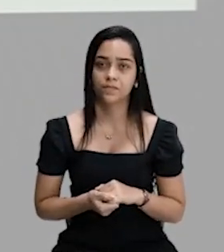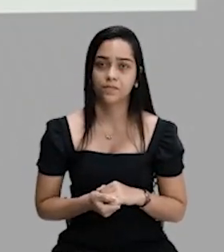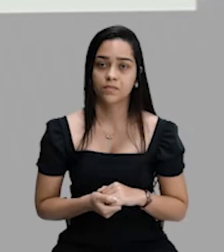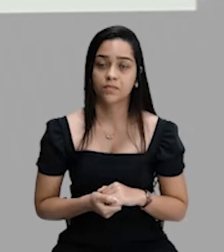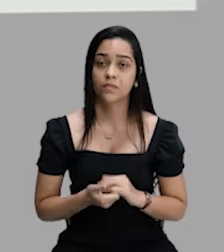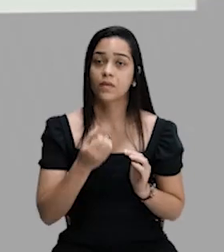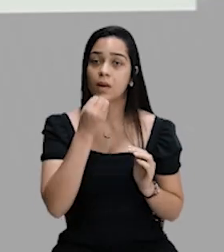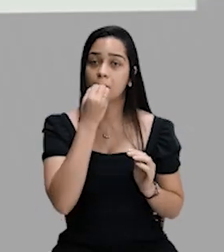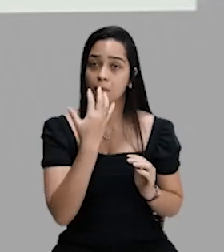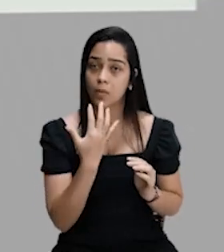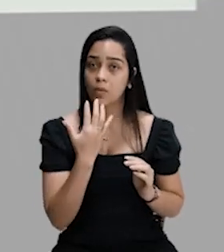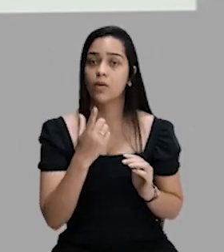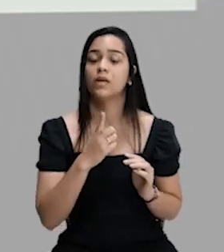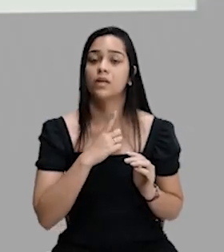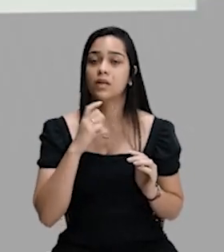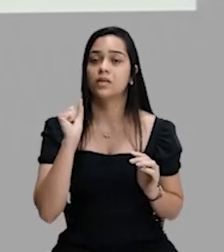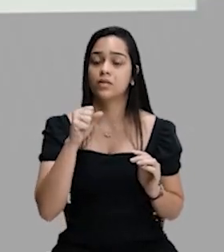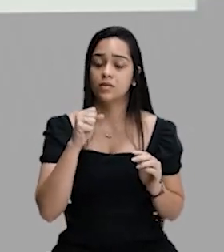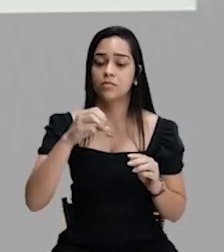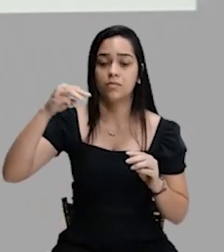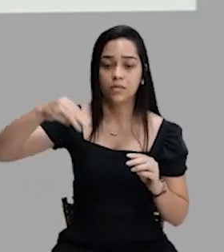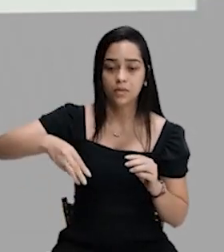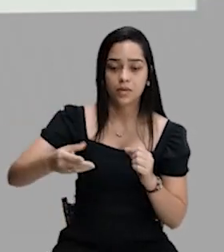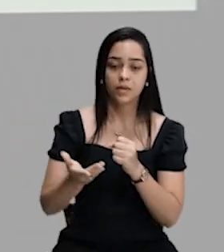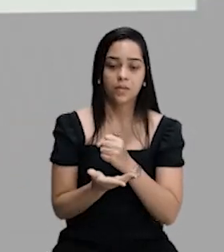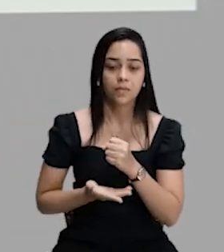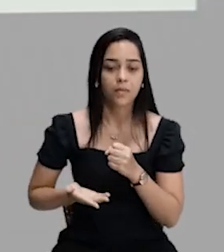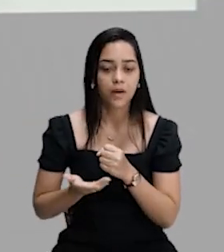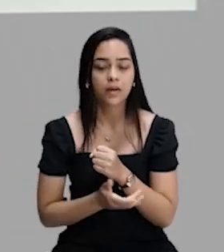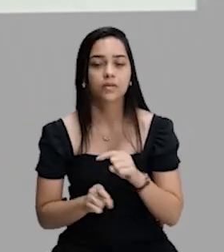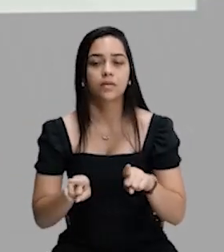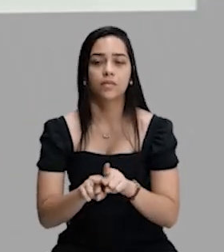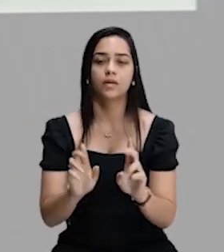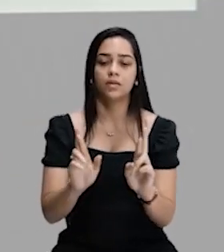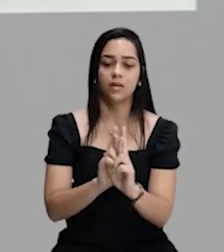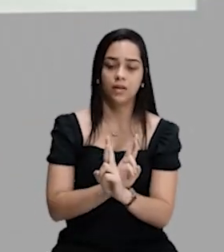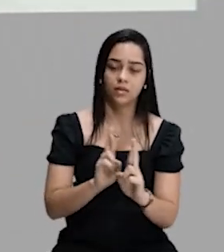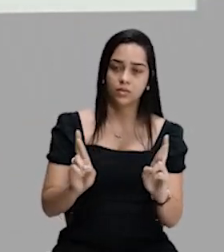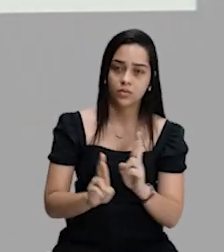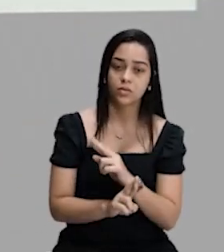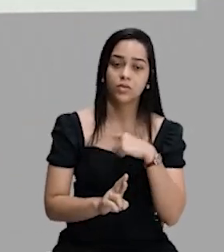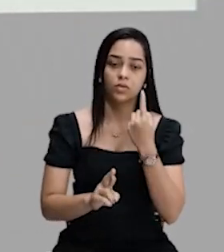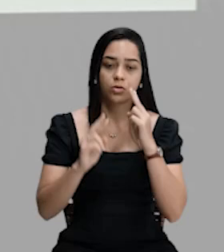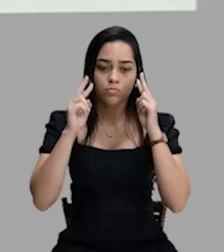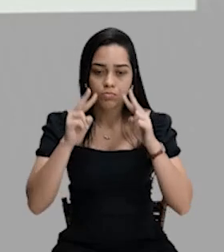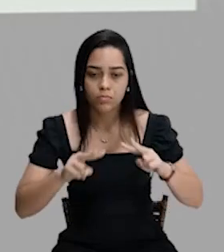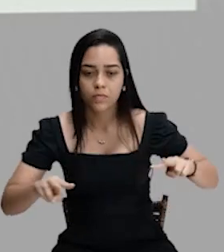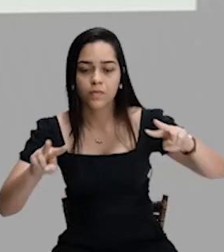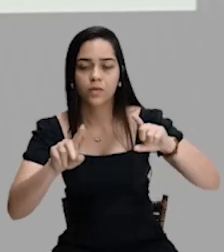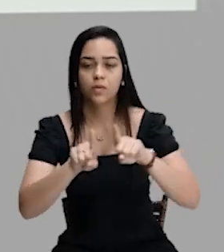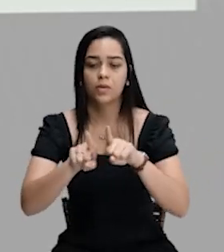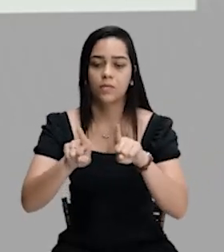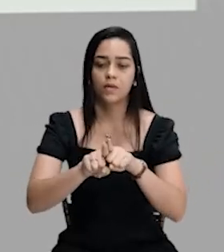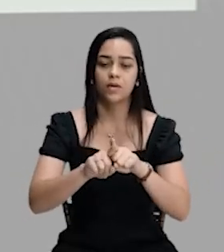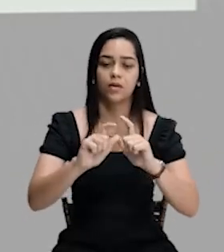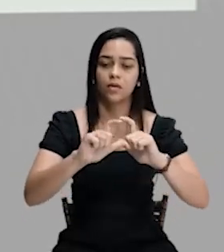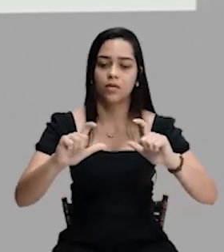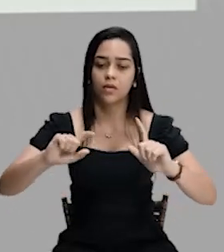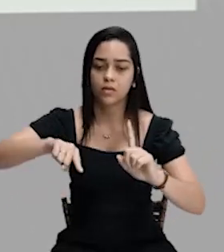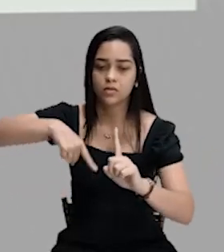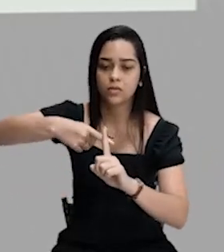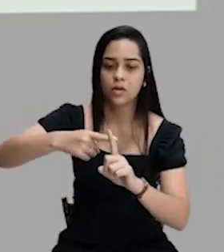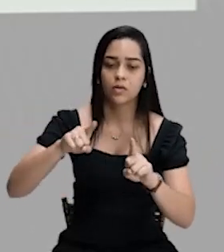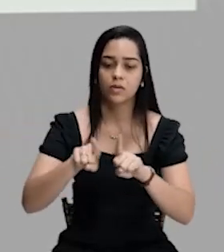questão boa questão que envolve aí matemática básica envolve as relações que a gente viu a forma da soma